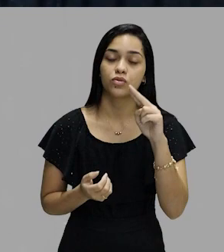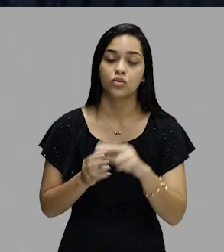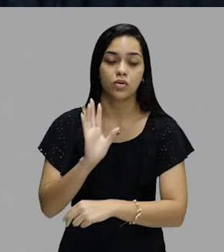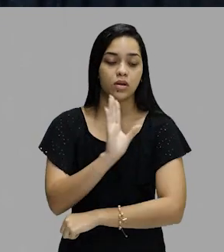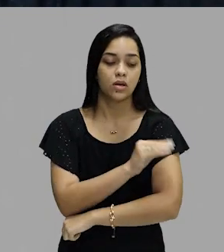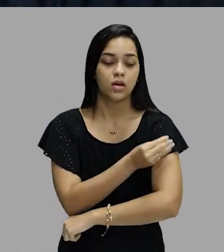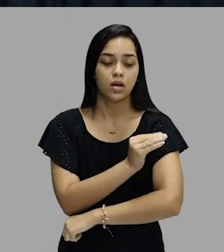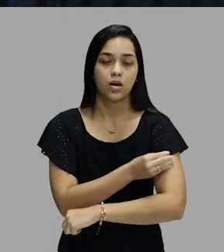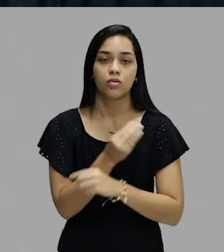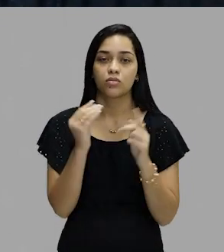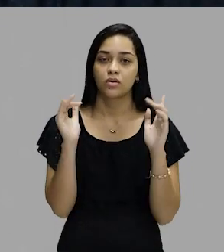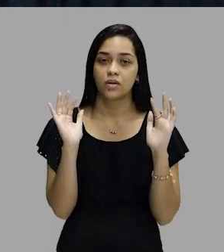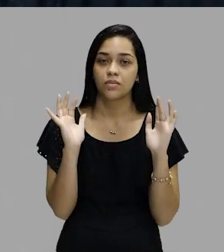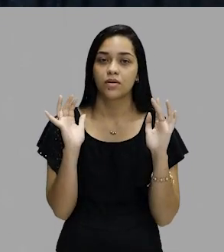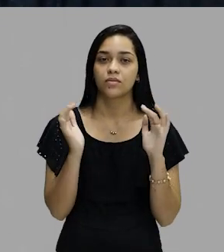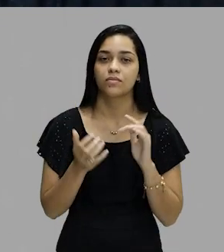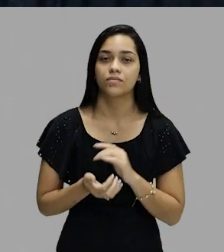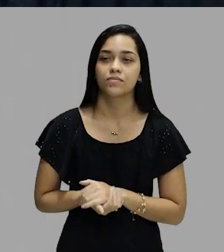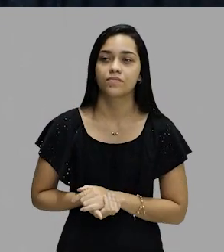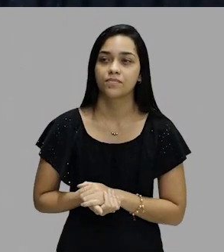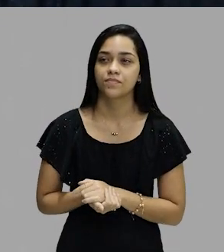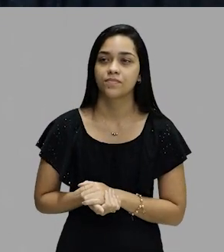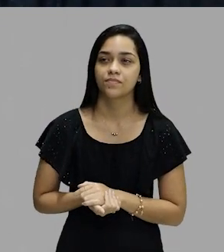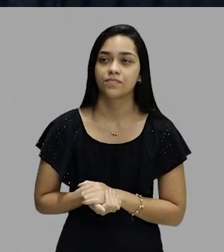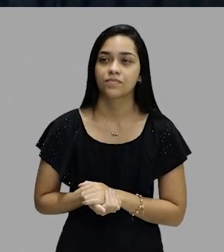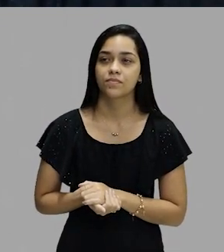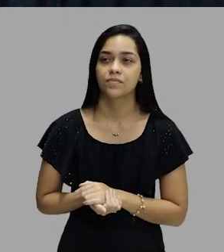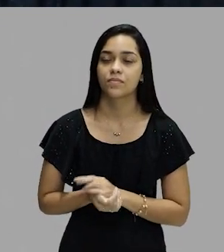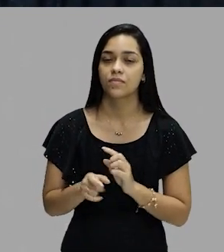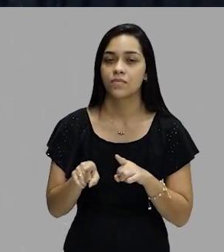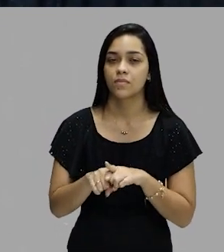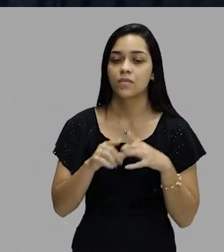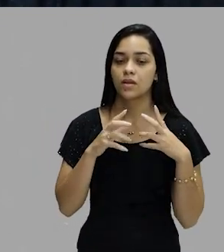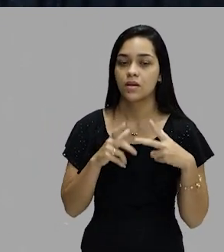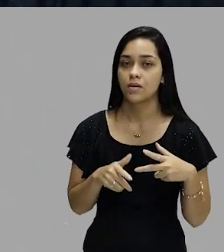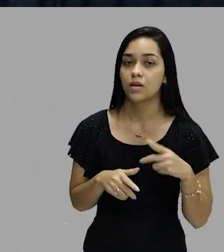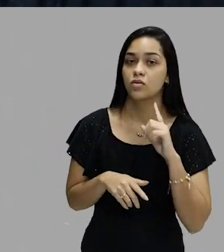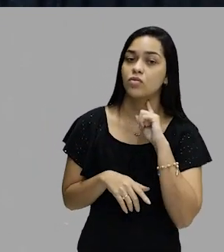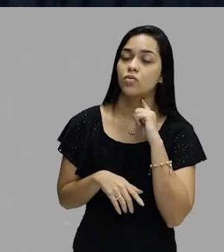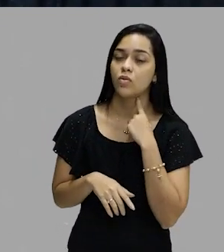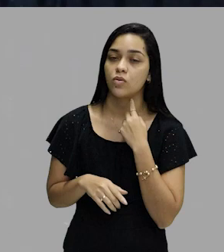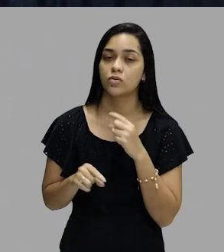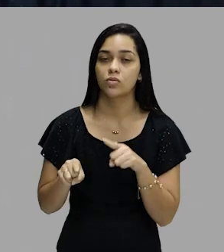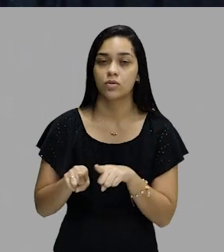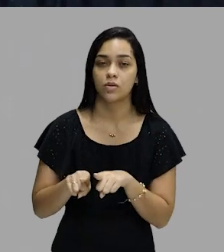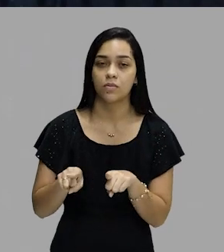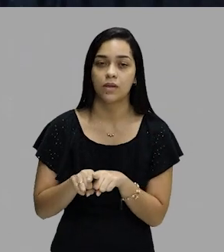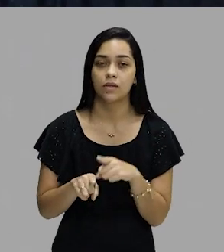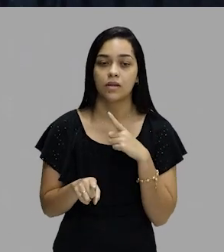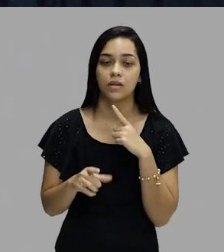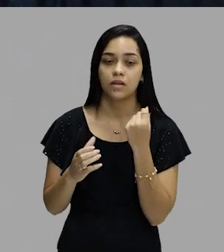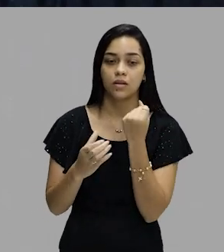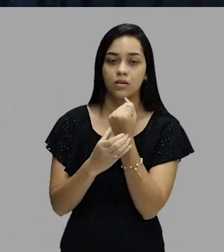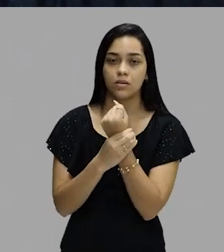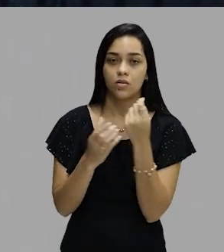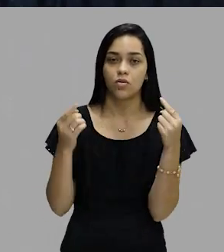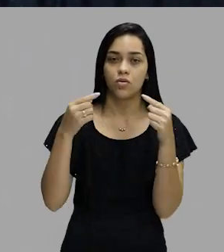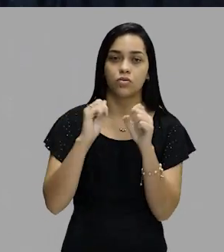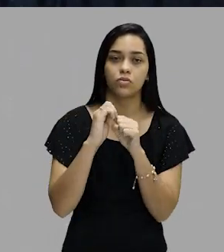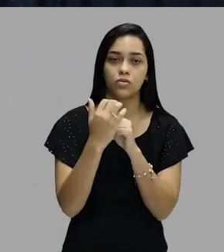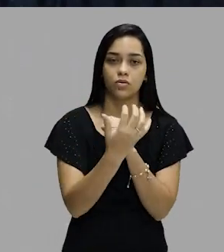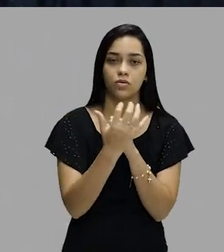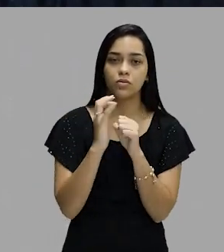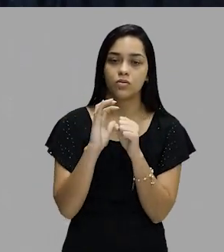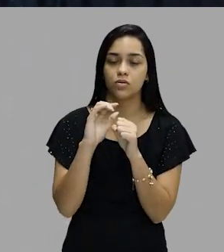álcool em gel nas mãos, certo? Até para poder limpar das impurezas e aí ser um mecanismo de defesa contra o